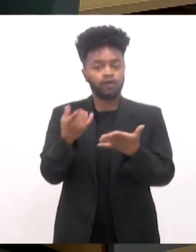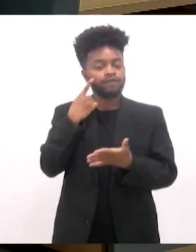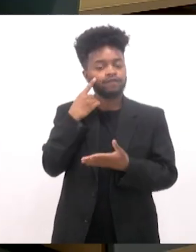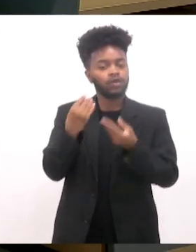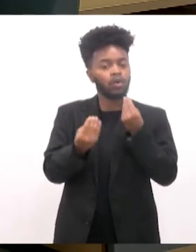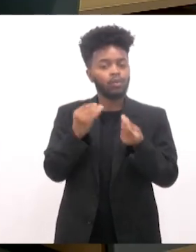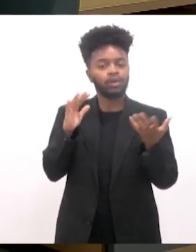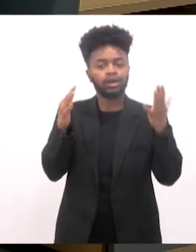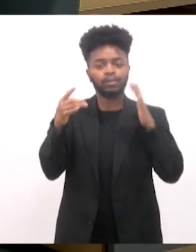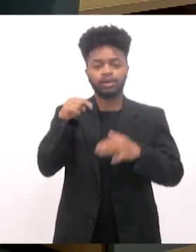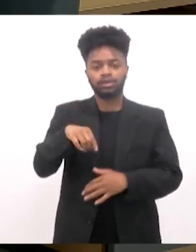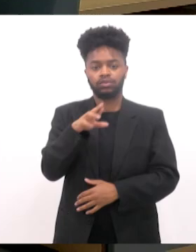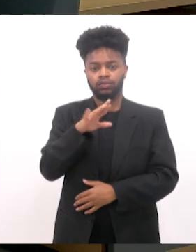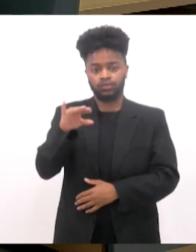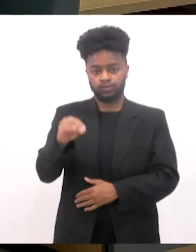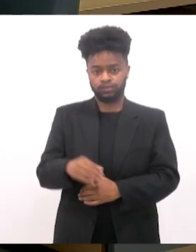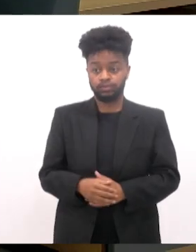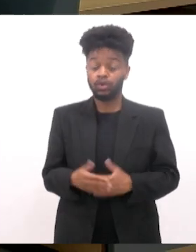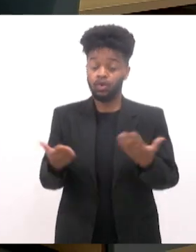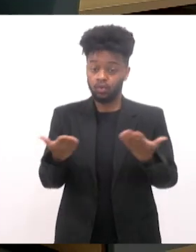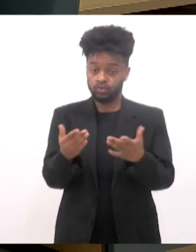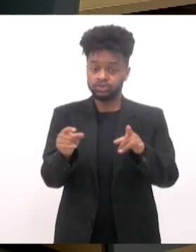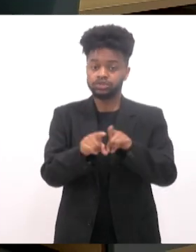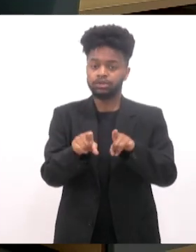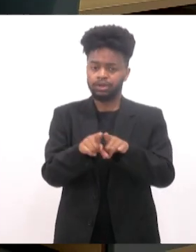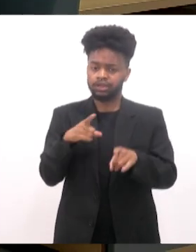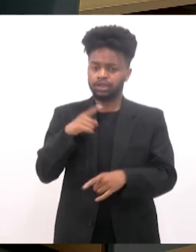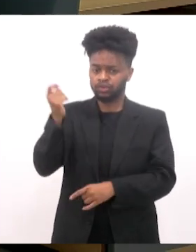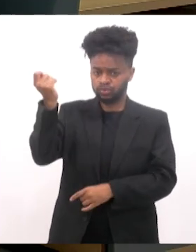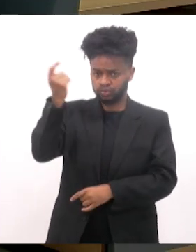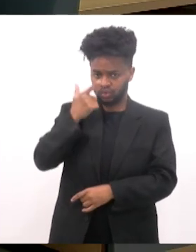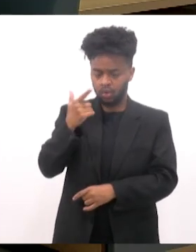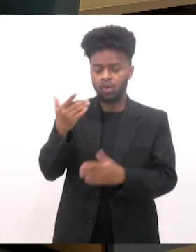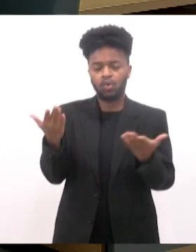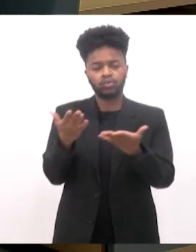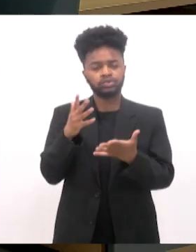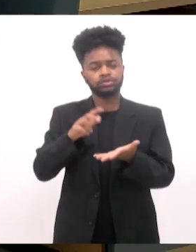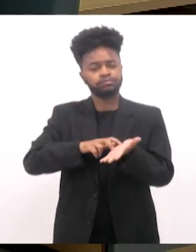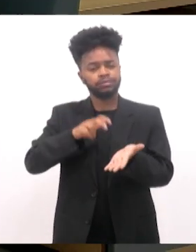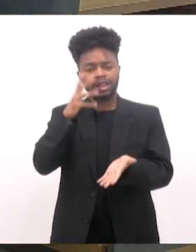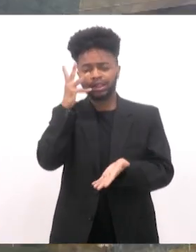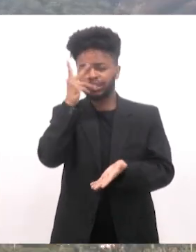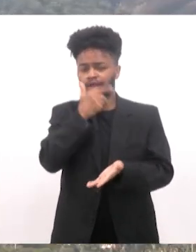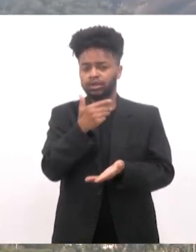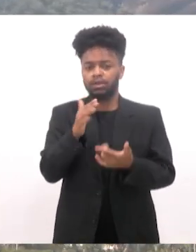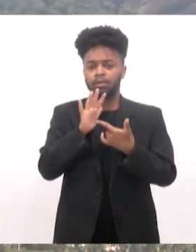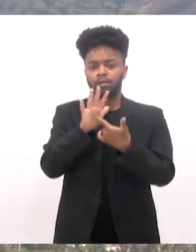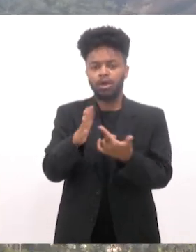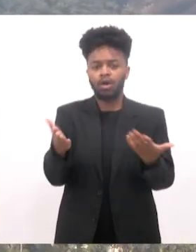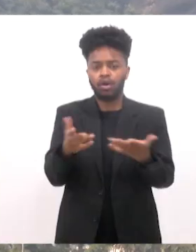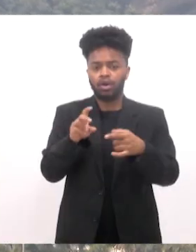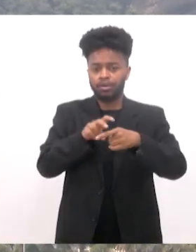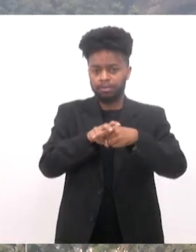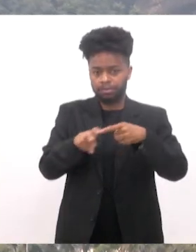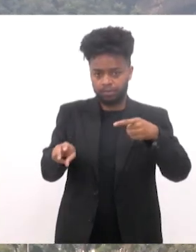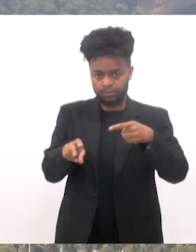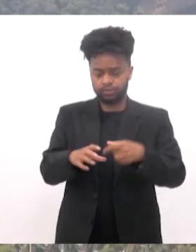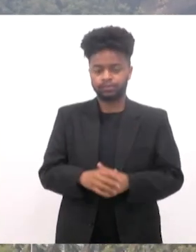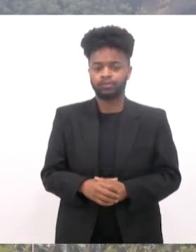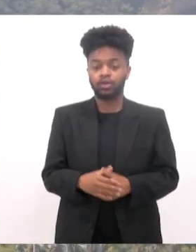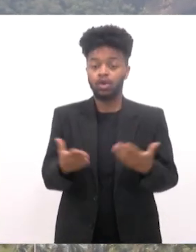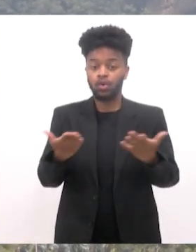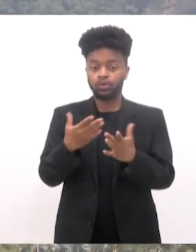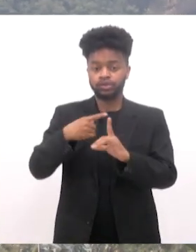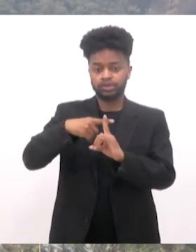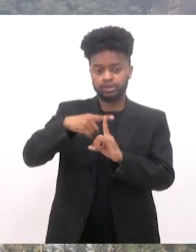tempo aqui no Rio de Janeiro. Rio de Janeiro também um dia ensolarado, aí uma manhã linda. Você vê imagens do Pão de Açúcar, a temperatura